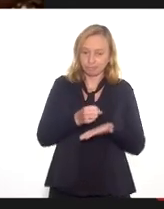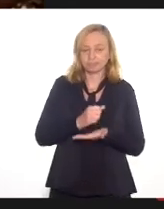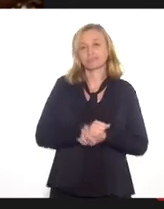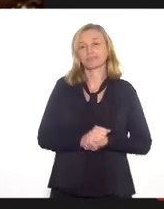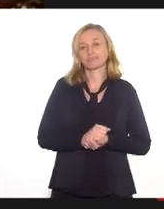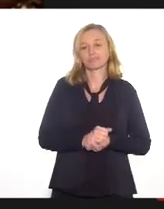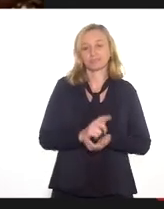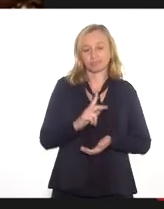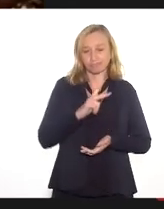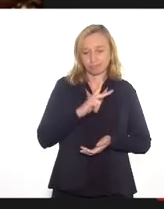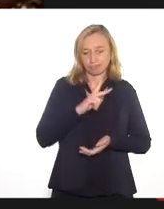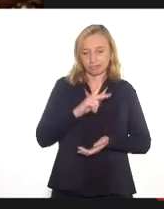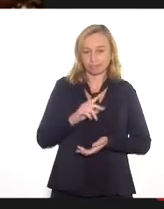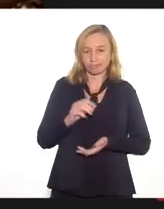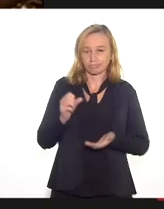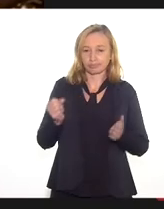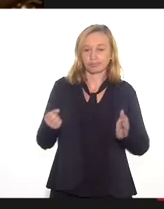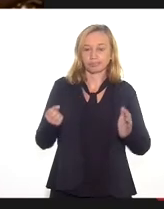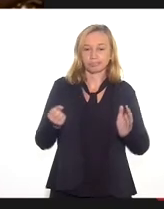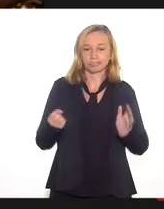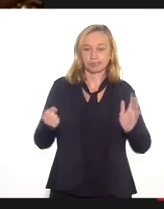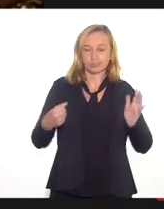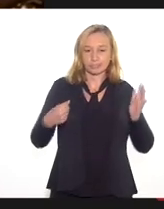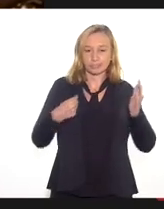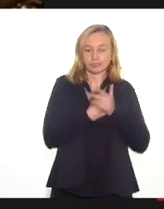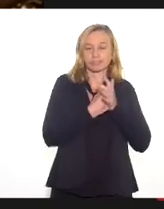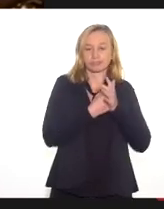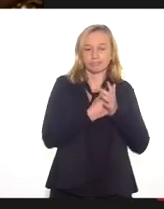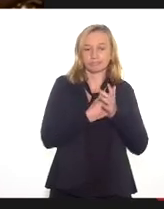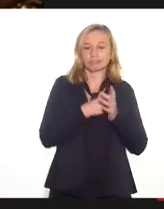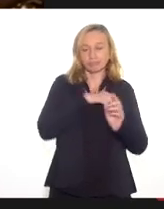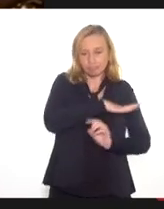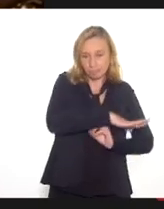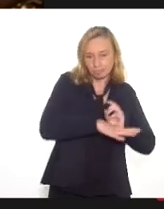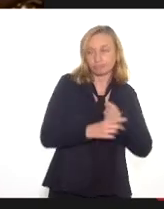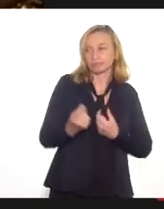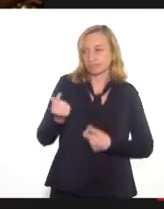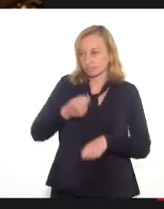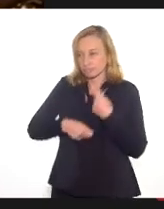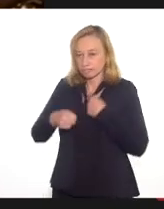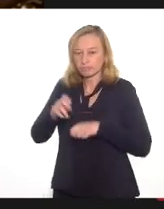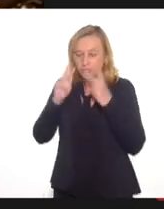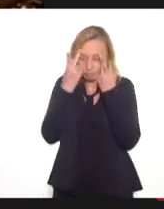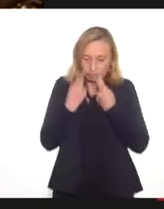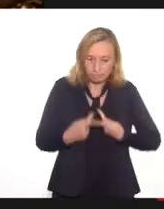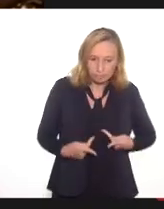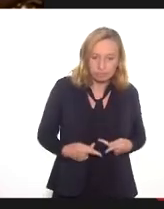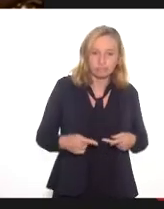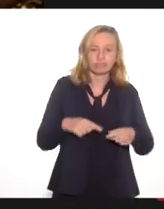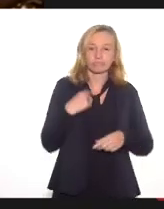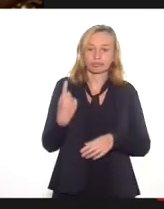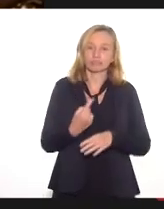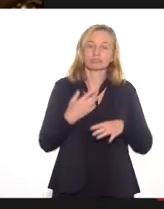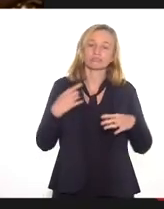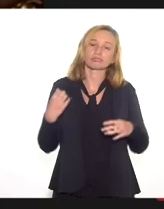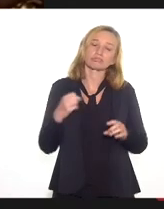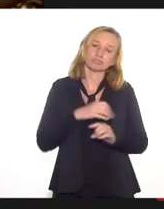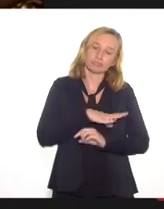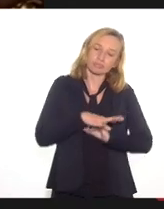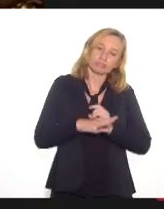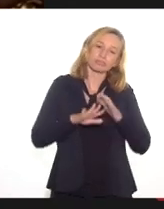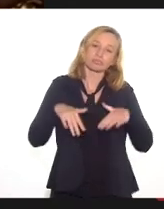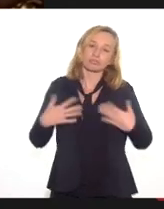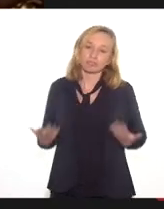um próprio pacto social econômico e humanitário na nossa sociedade então